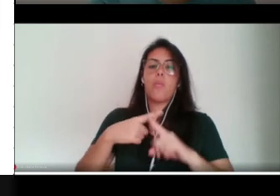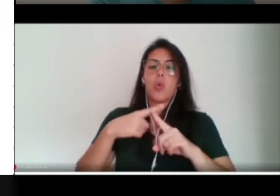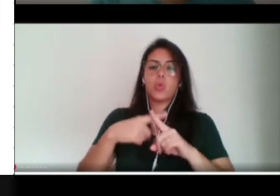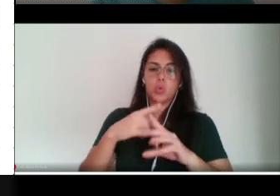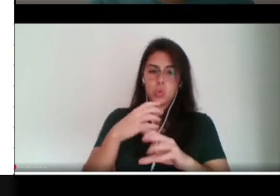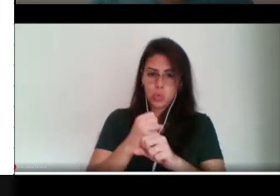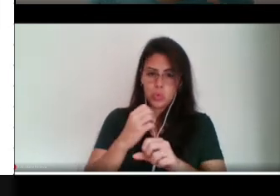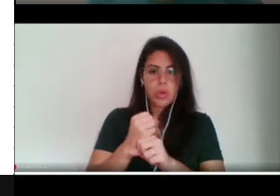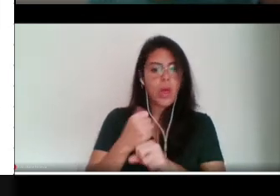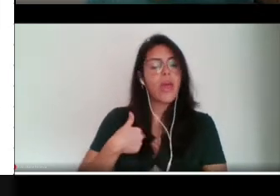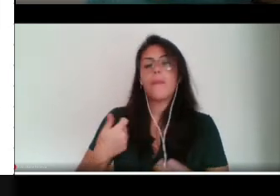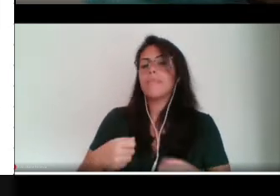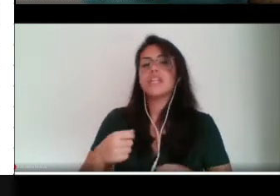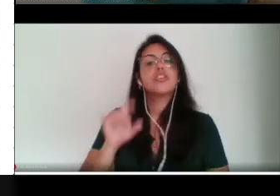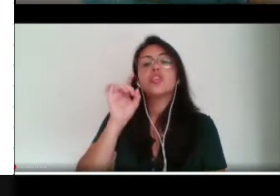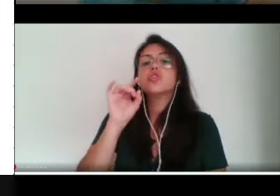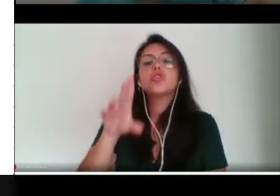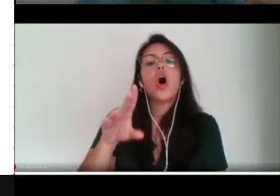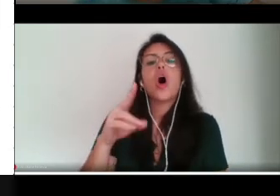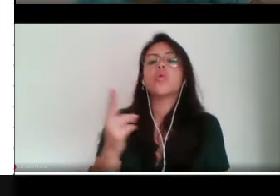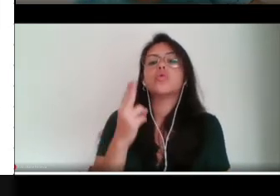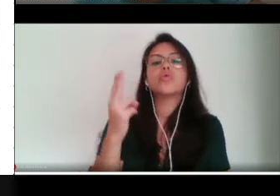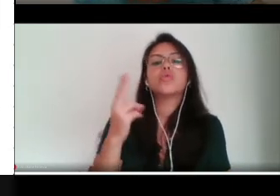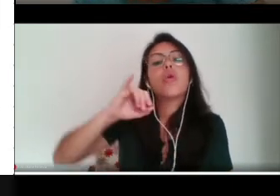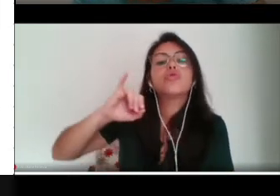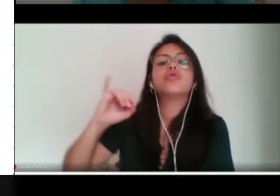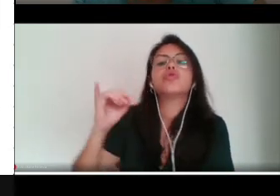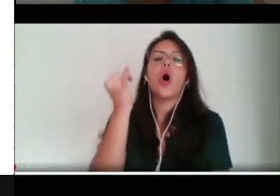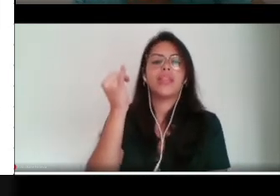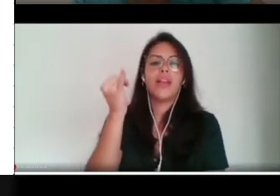0, né? Então, eu pego